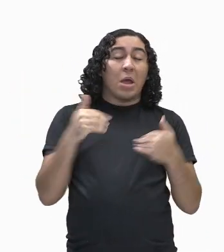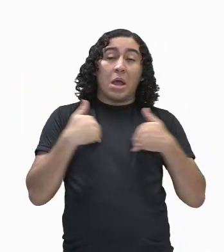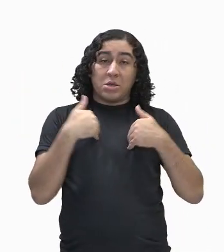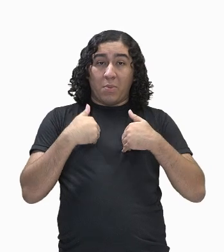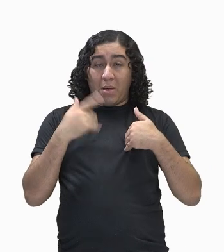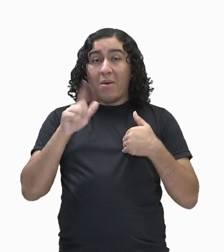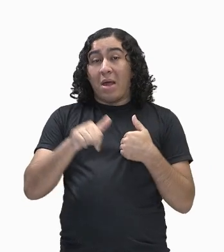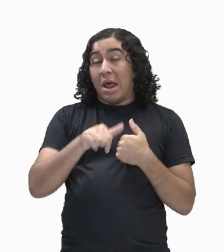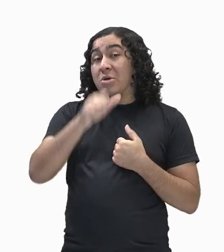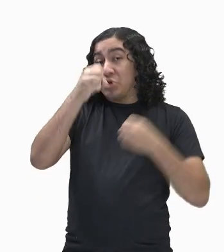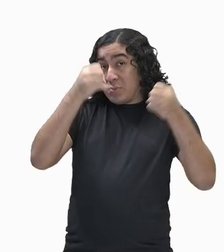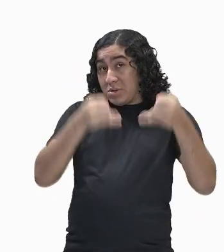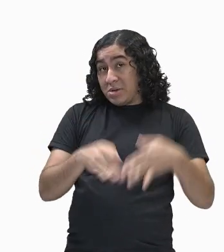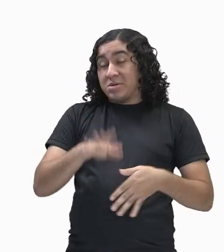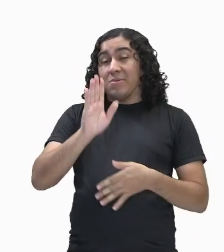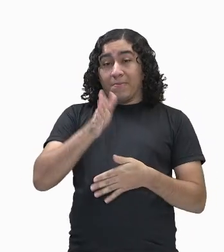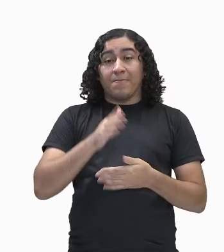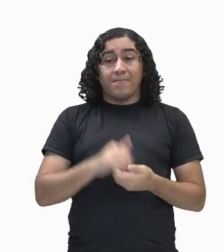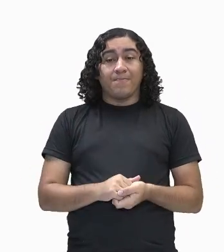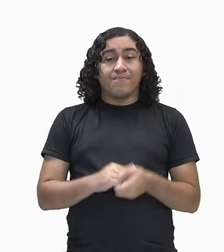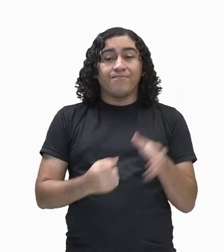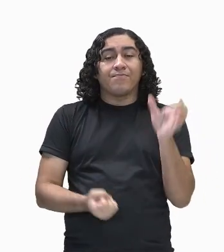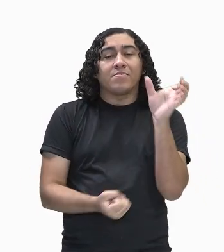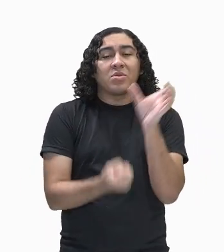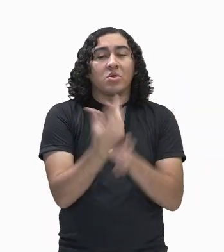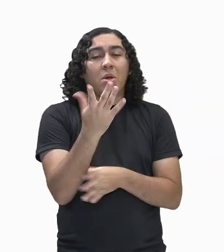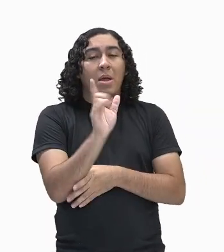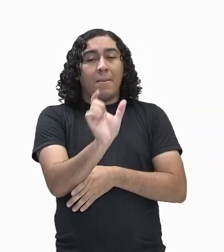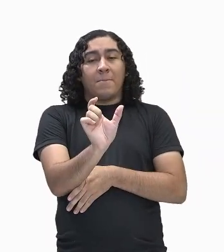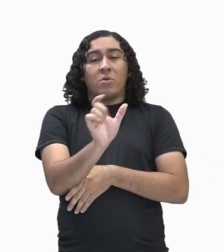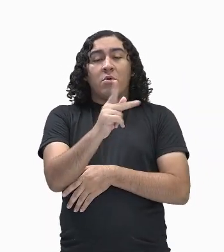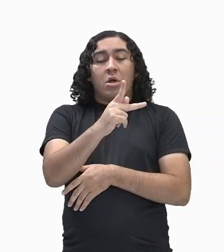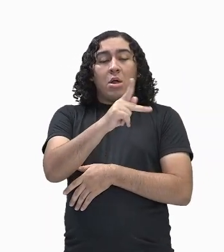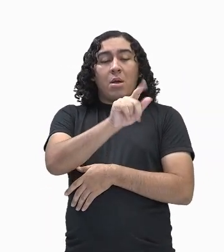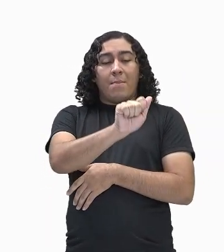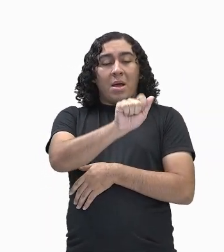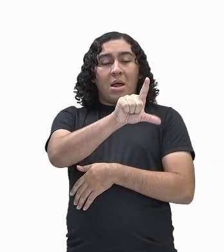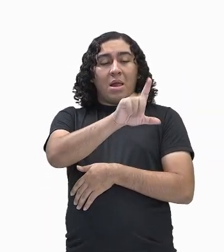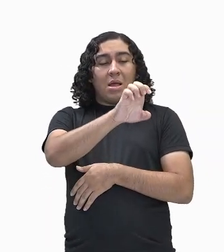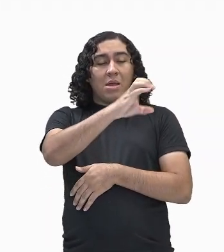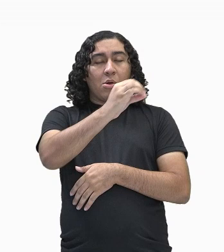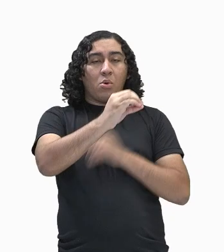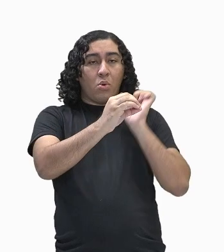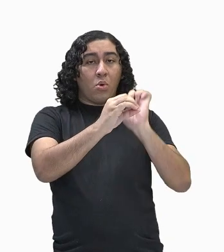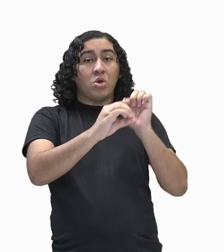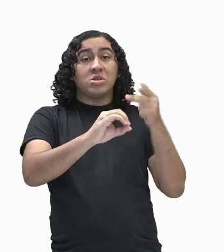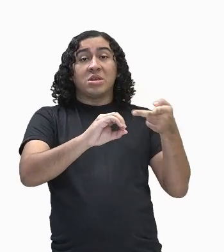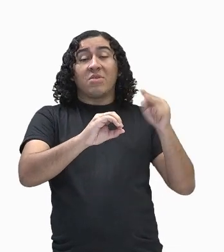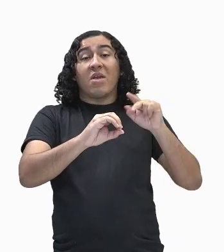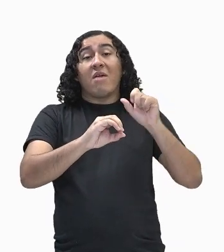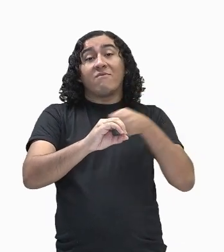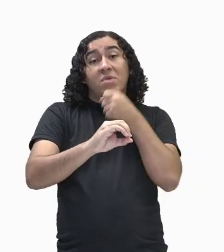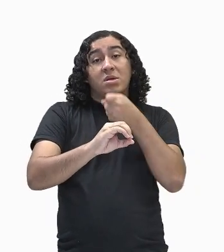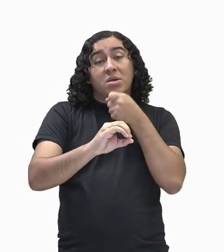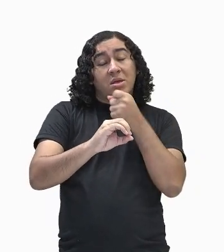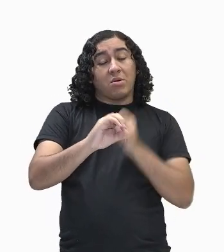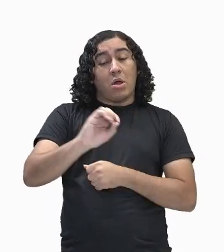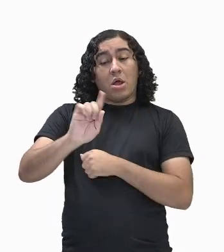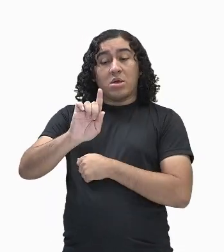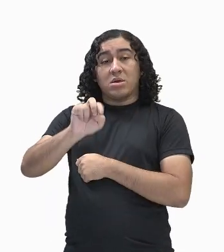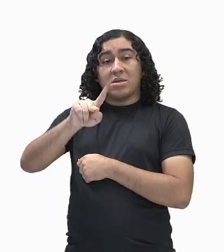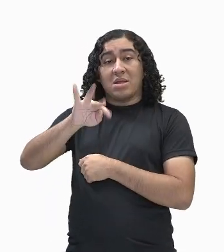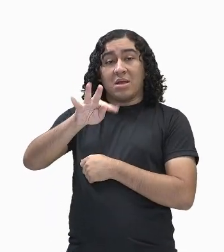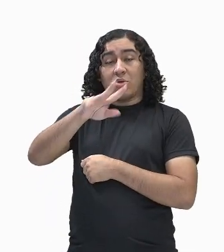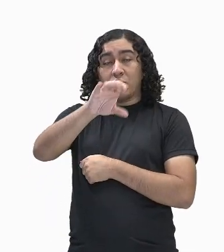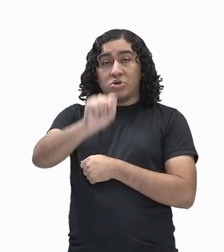eu falei para vocês, a origem da palavra paleo, né, na etimologia significa antigo e gnatus